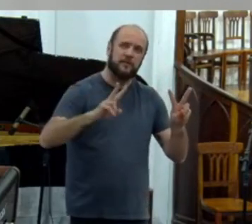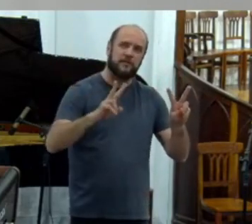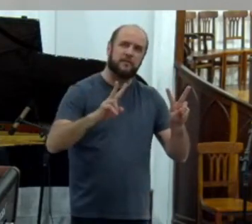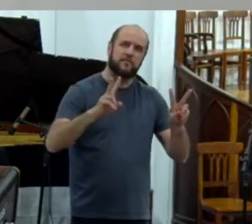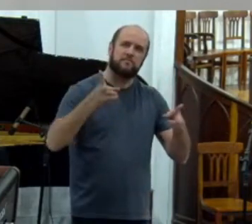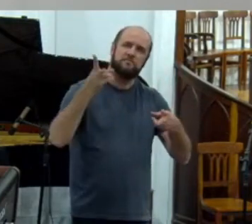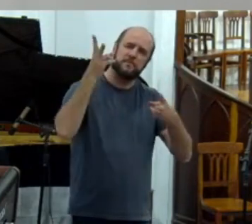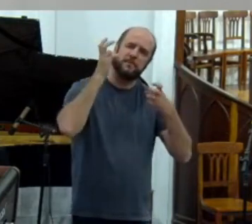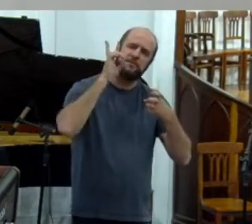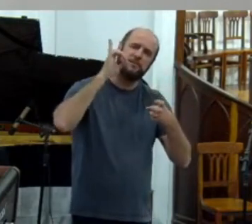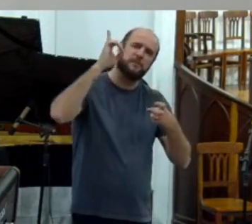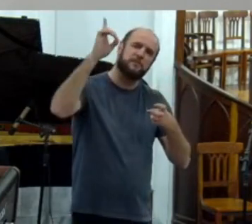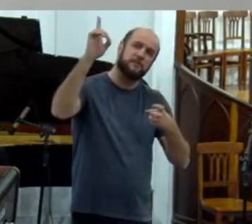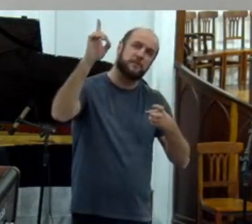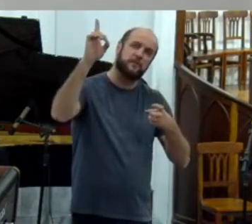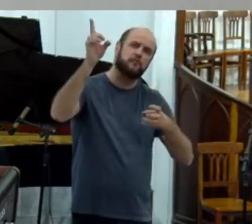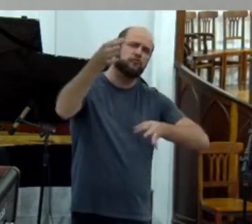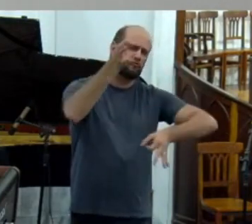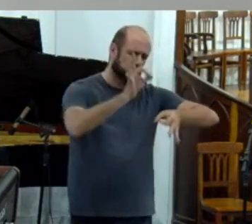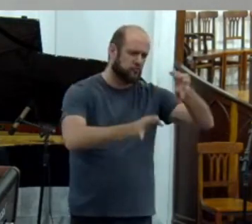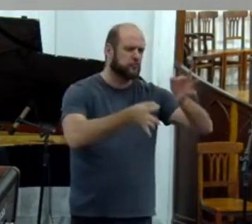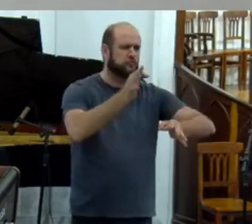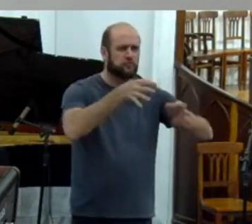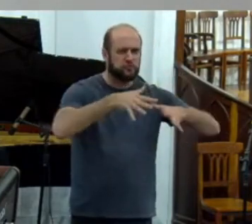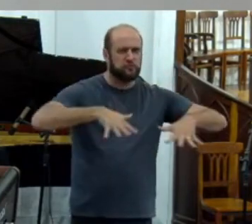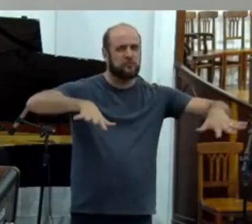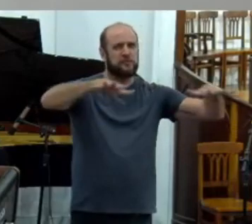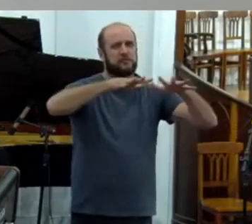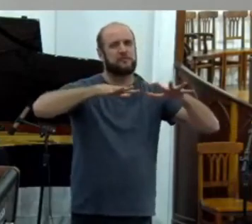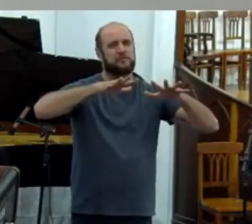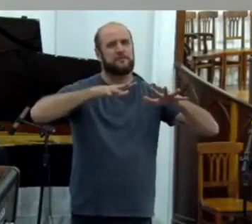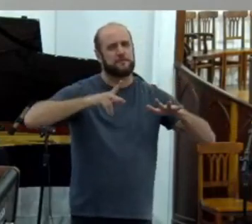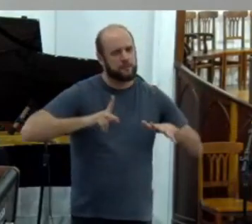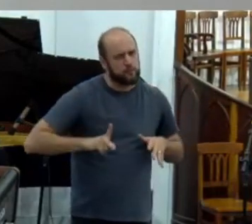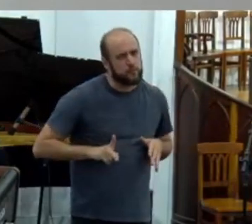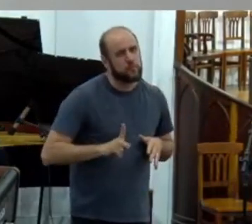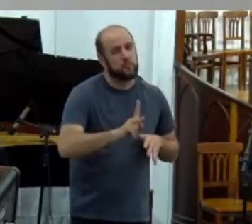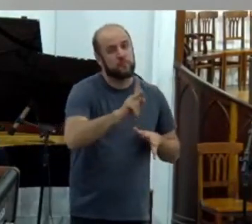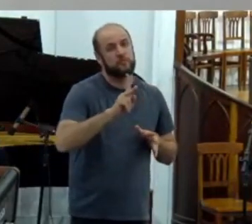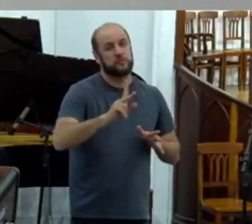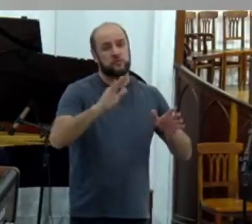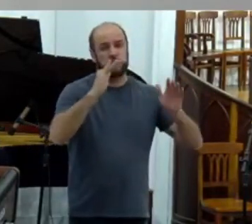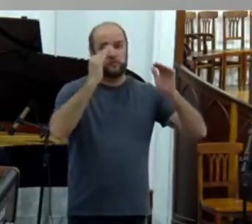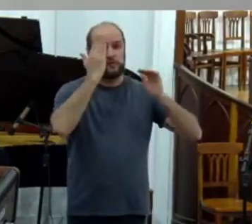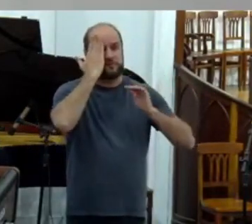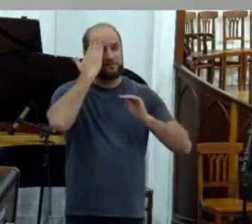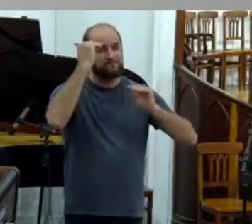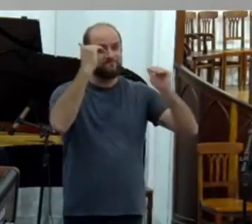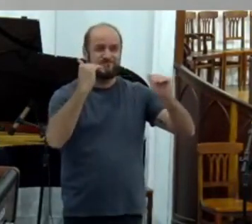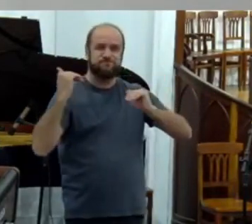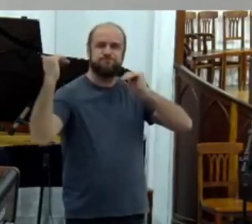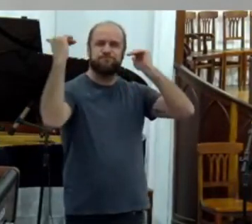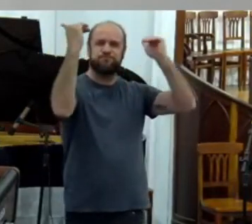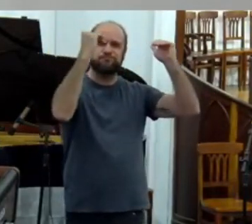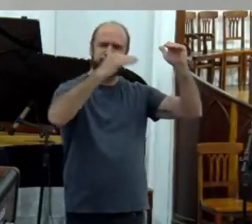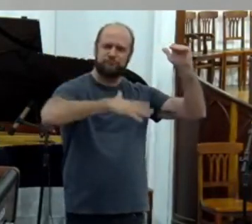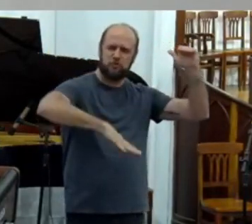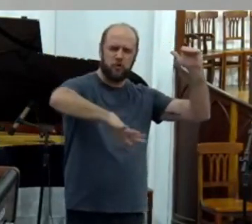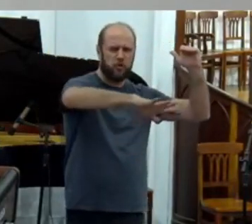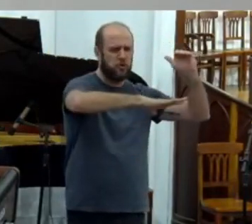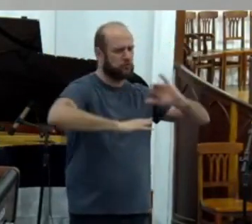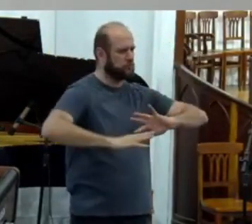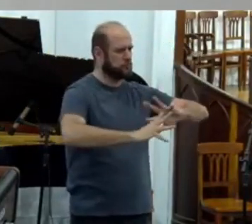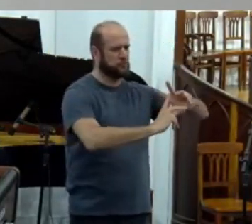próprio Deus trará a sua justiça e que Ele continua soberano sobre todas as coisas, inclusive sobre as ações